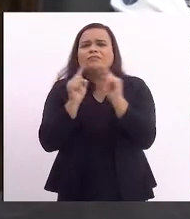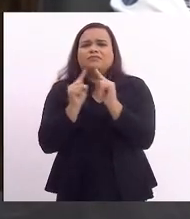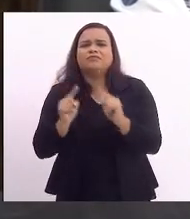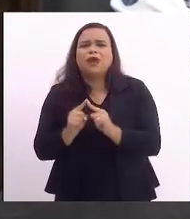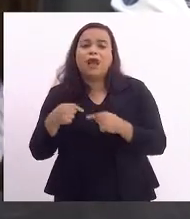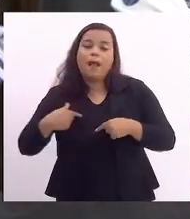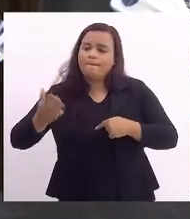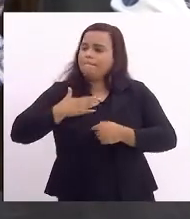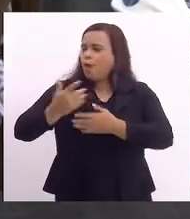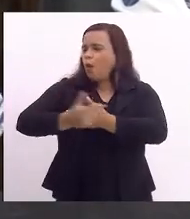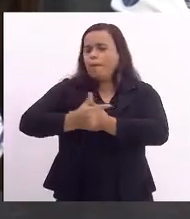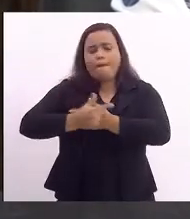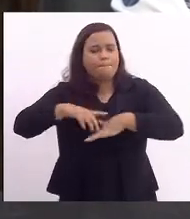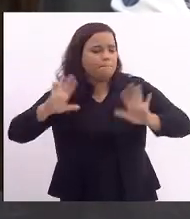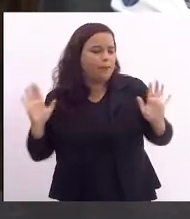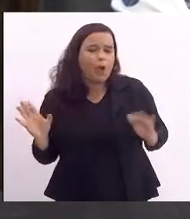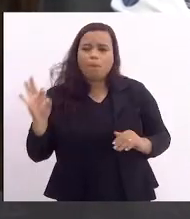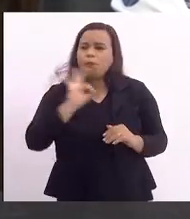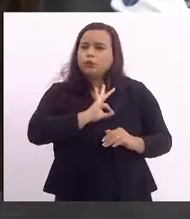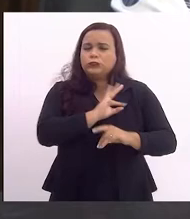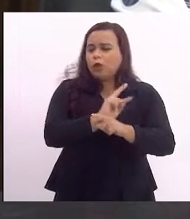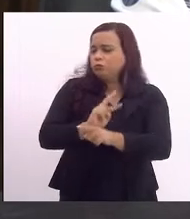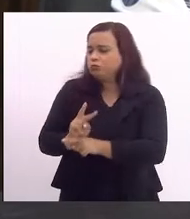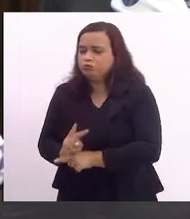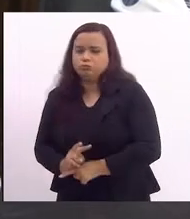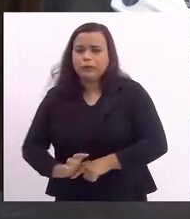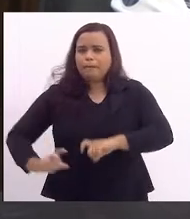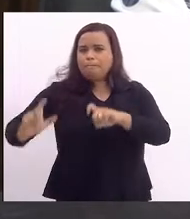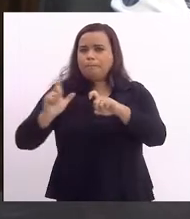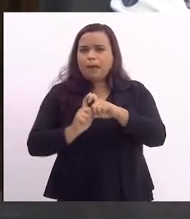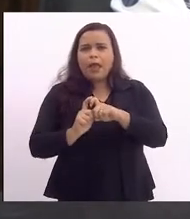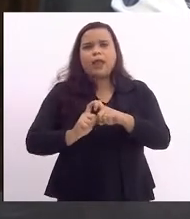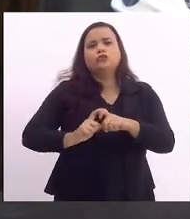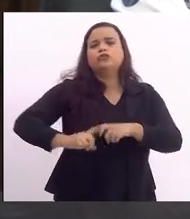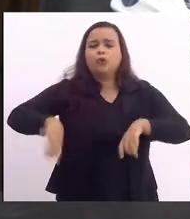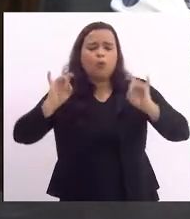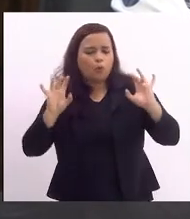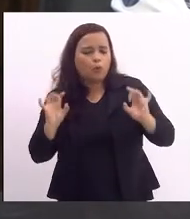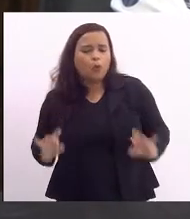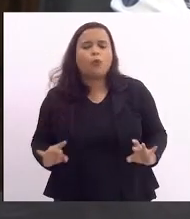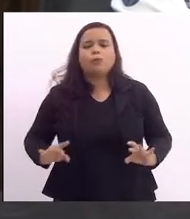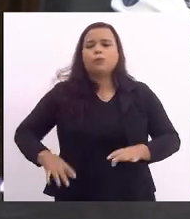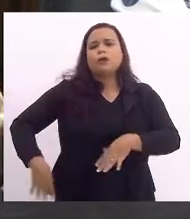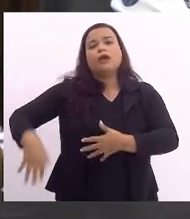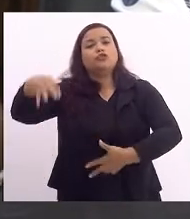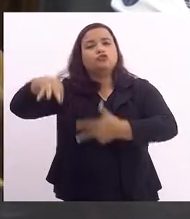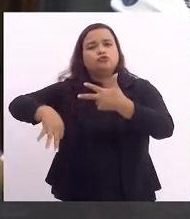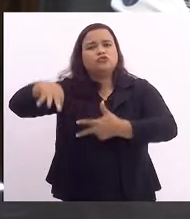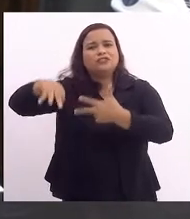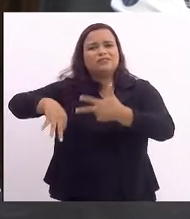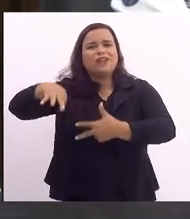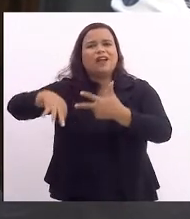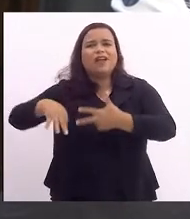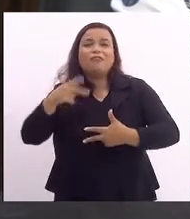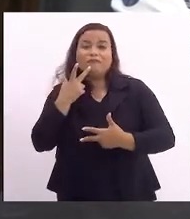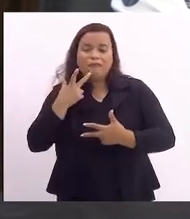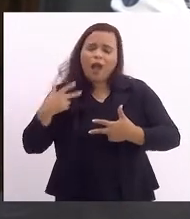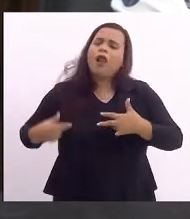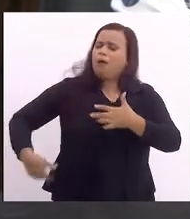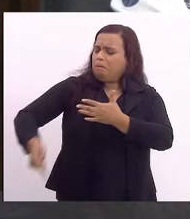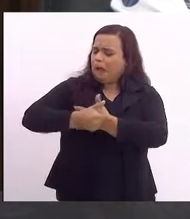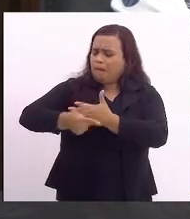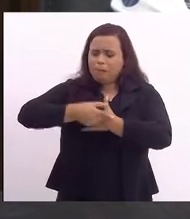meu papel. O policial cumpre o seu papel, o médico cumpre o seu papel, o judiciário diz que está cumprindo o seu papel, um